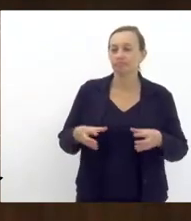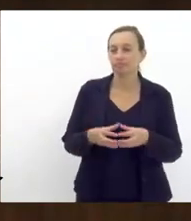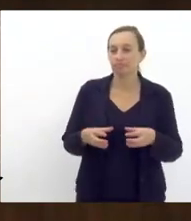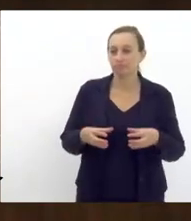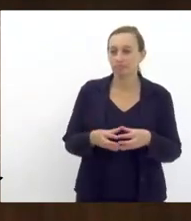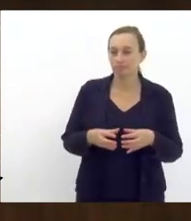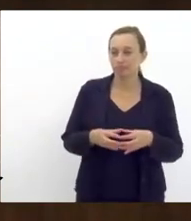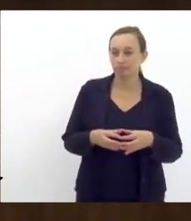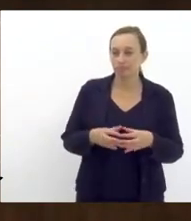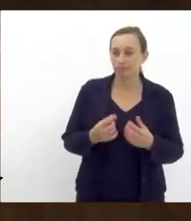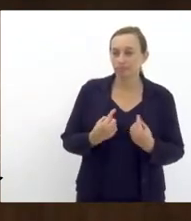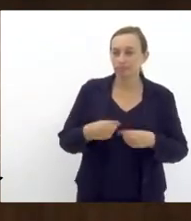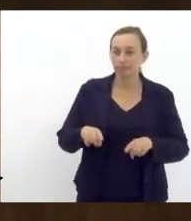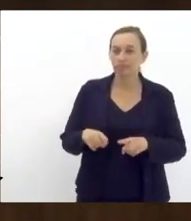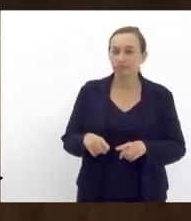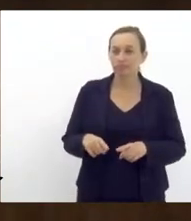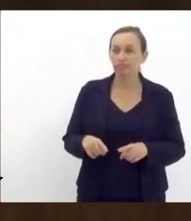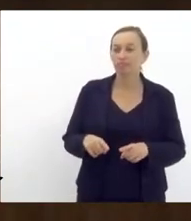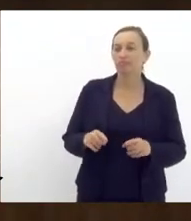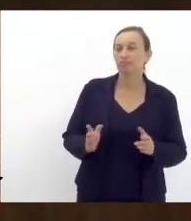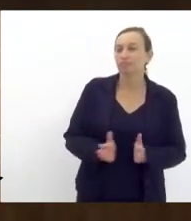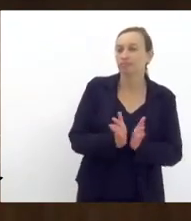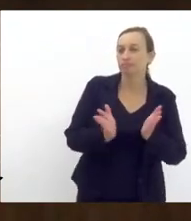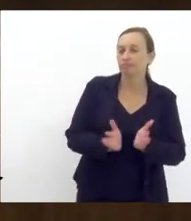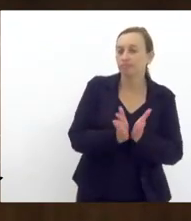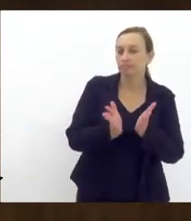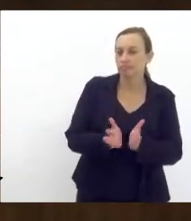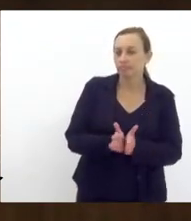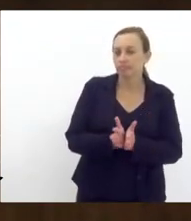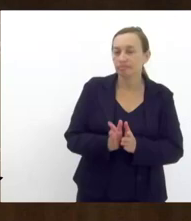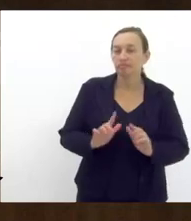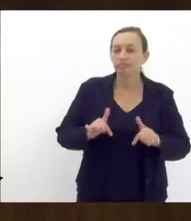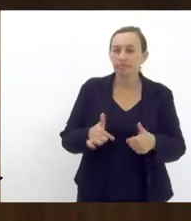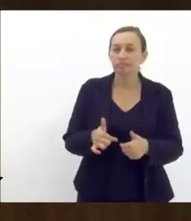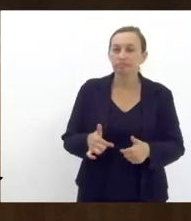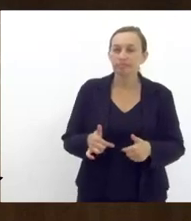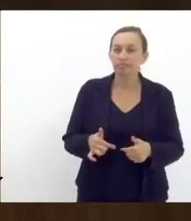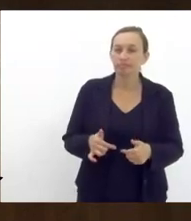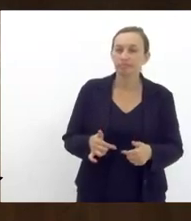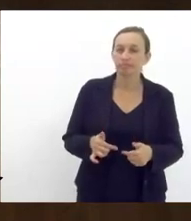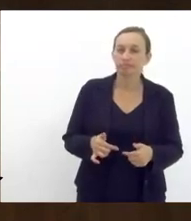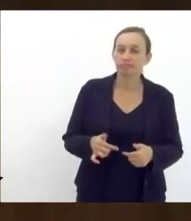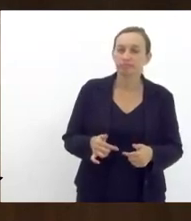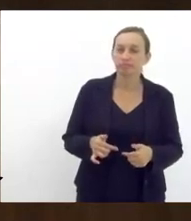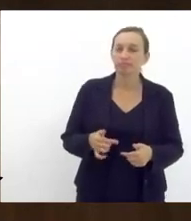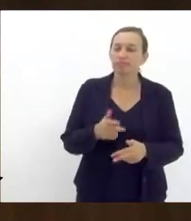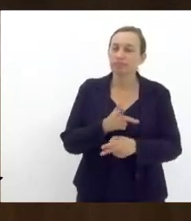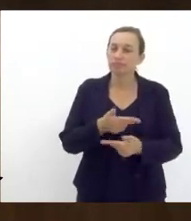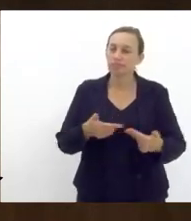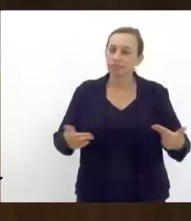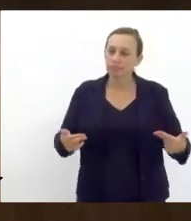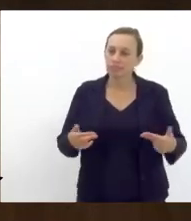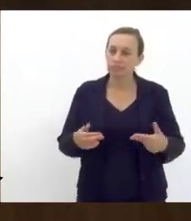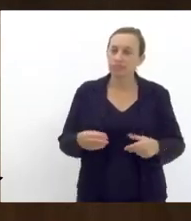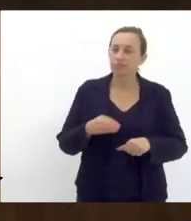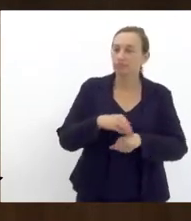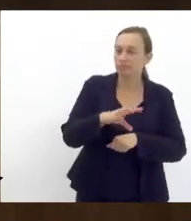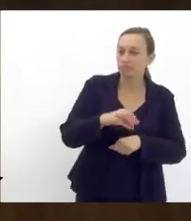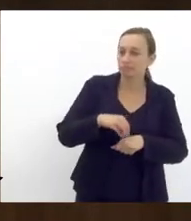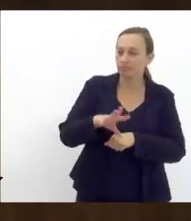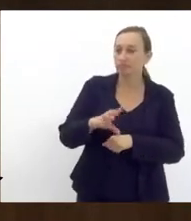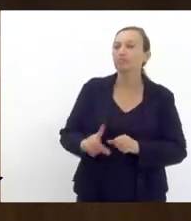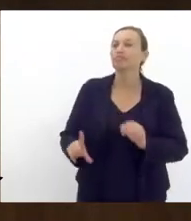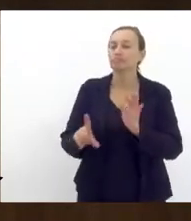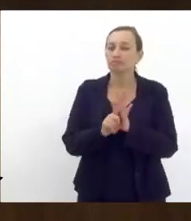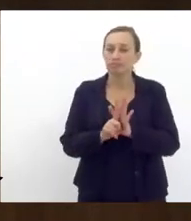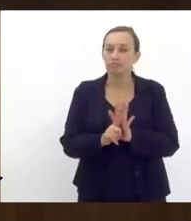especial de enfrentamento a miséria combate à pobreza ações para que fizessemos diversas indicações legislativas como